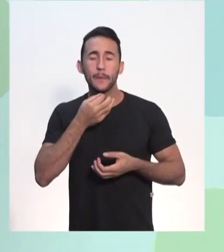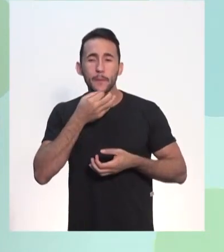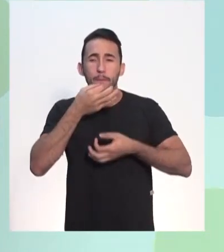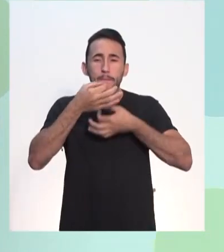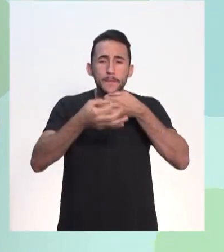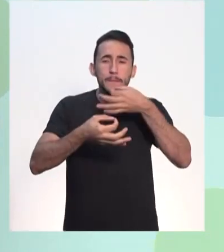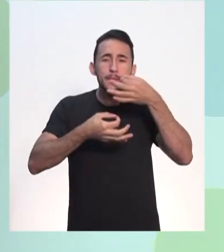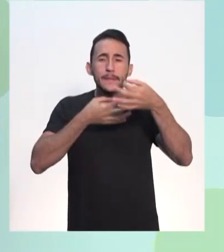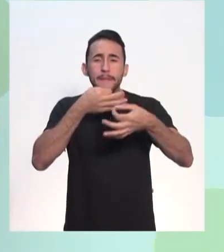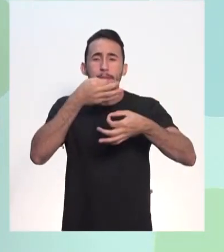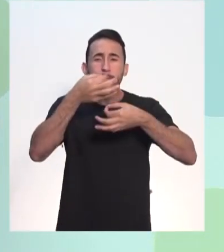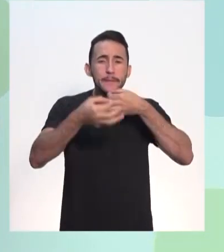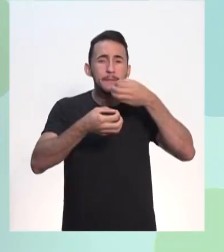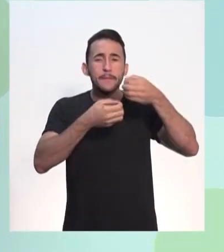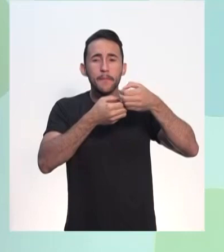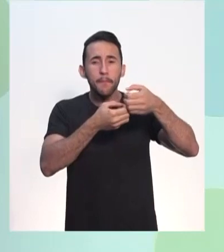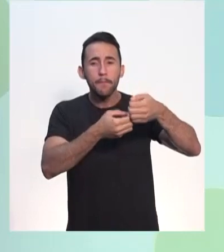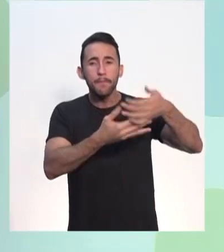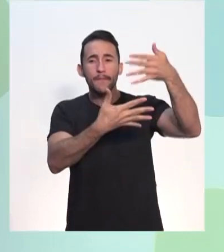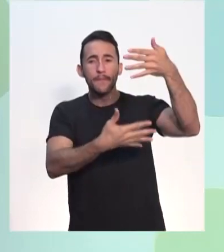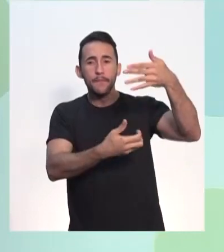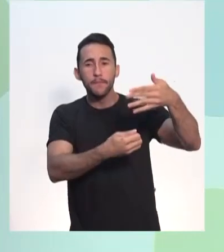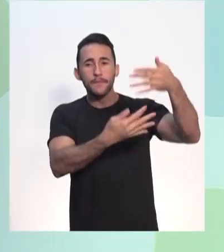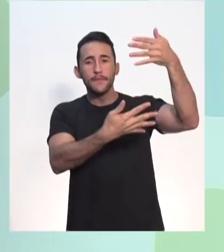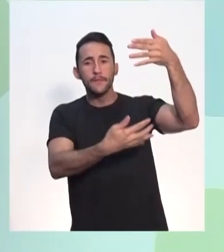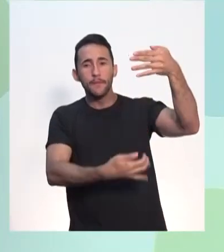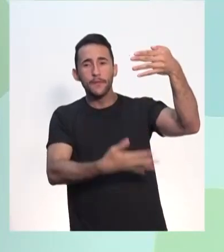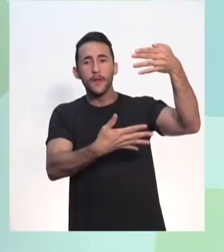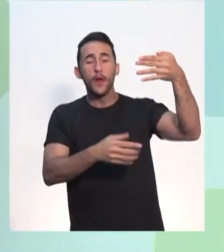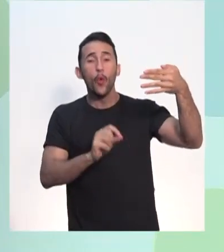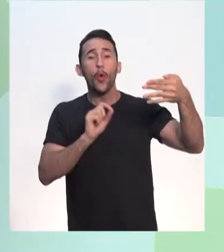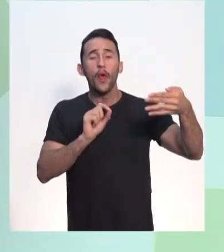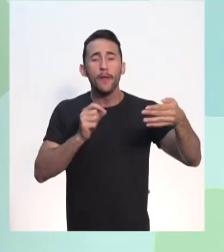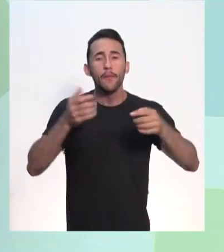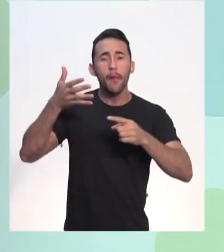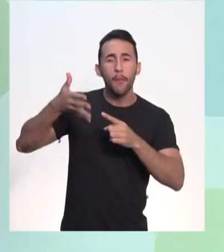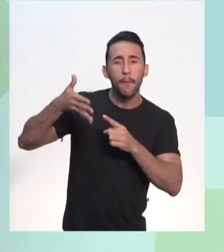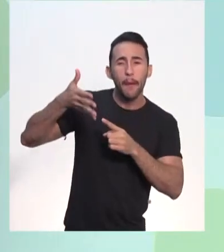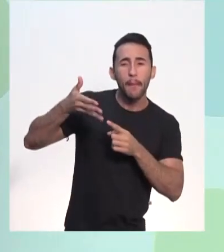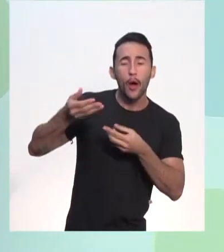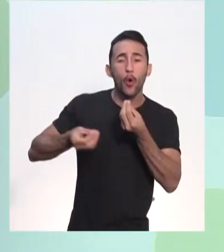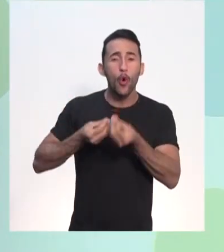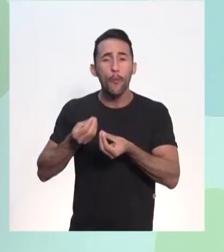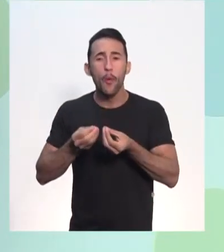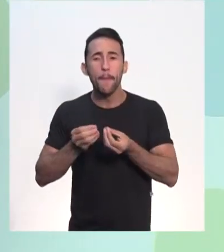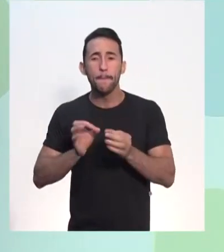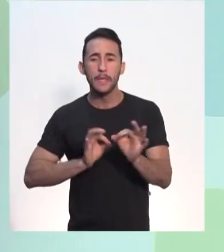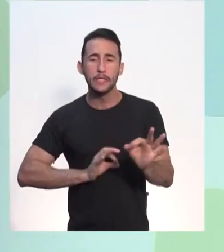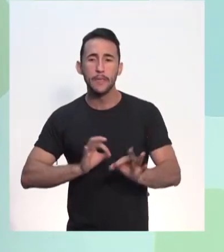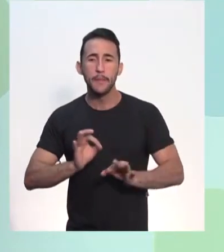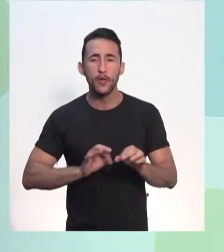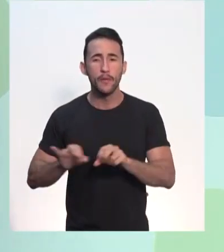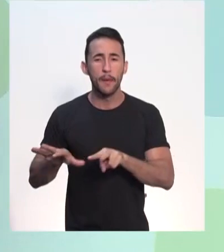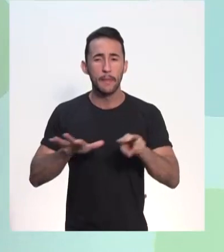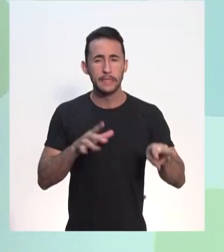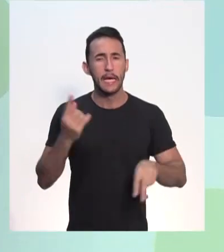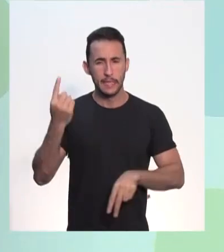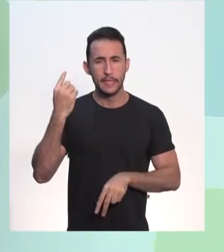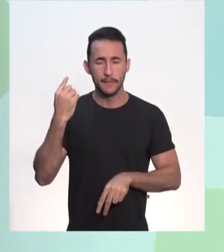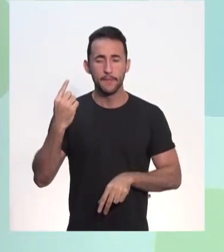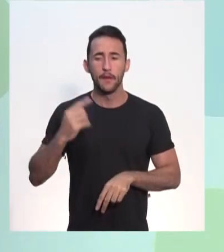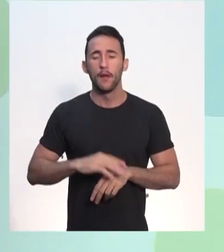essas questões, resgatando um pouco do que foi o replanejamento da semana passada. Nós tivemos